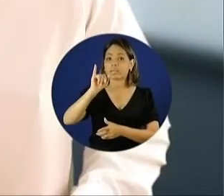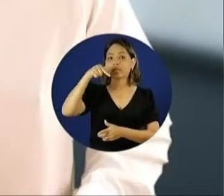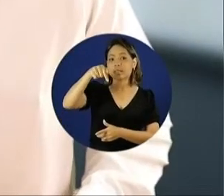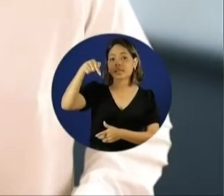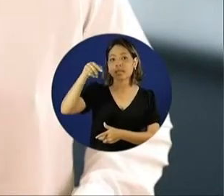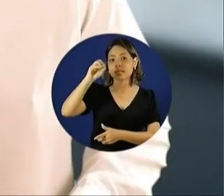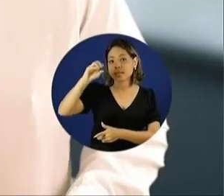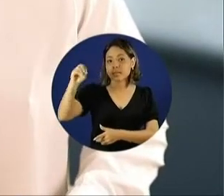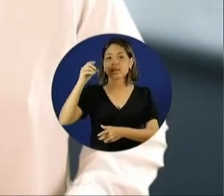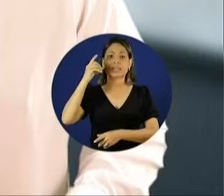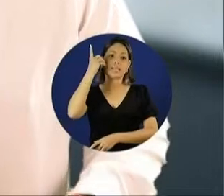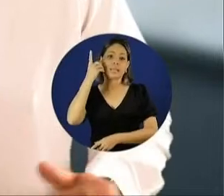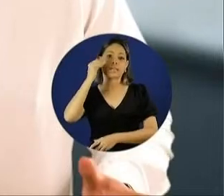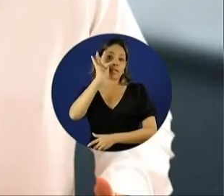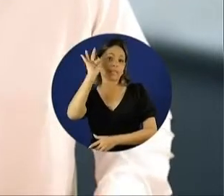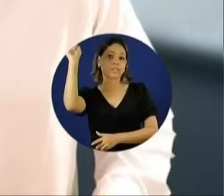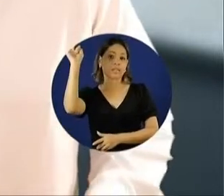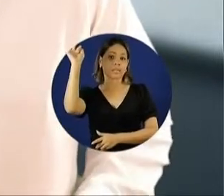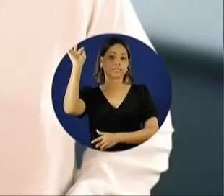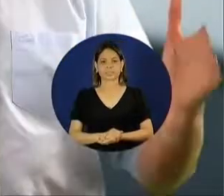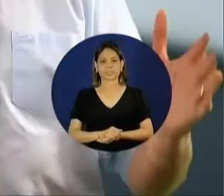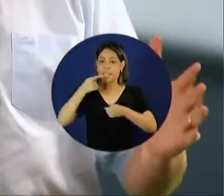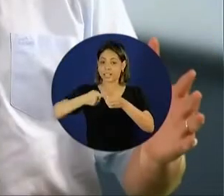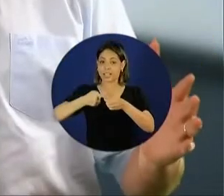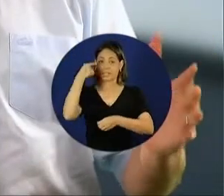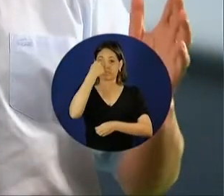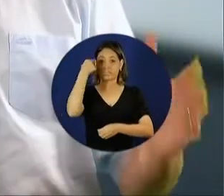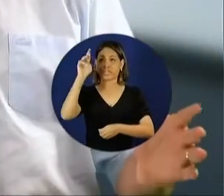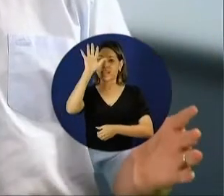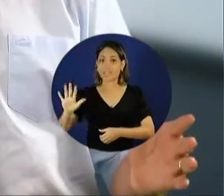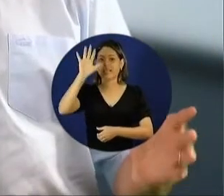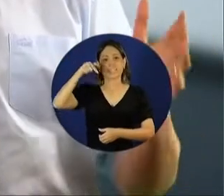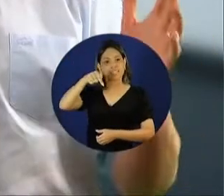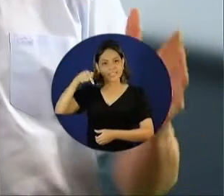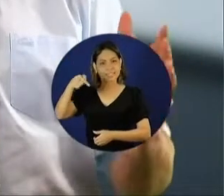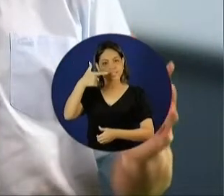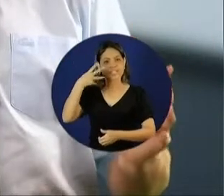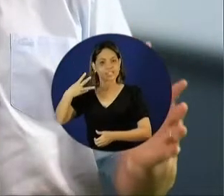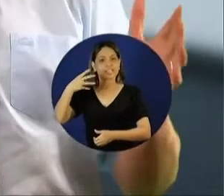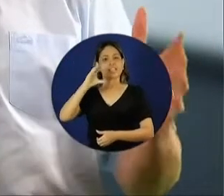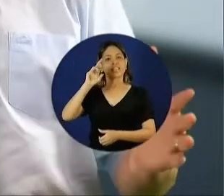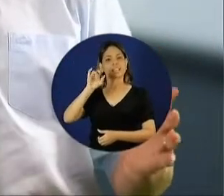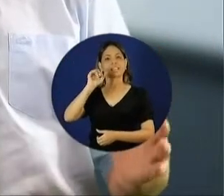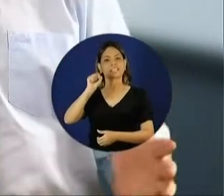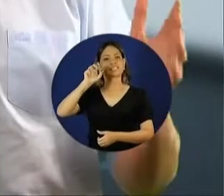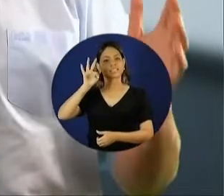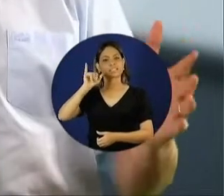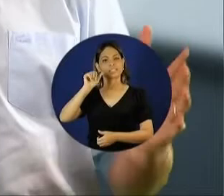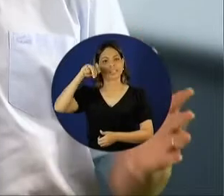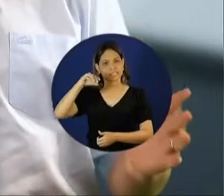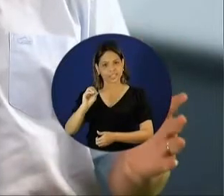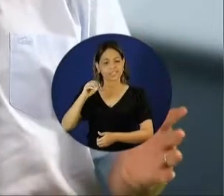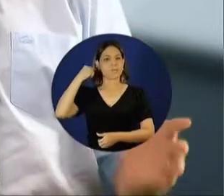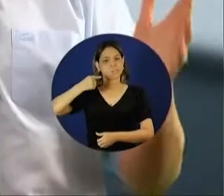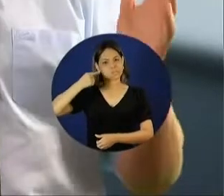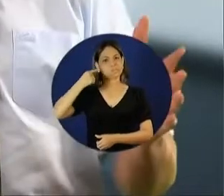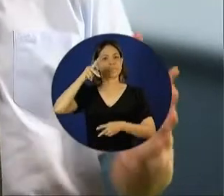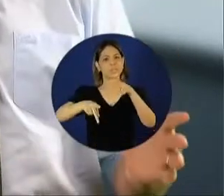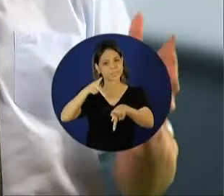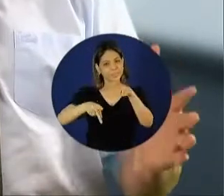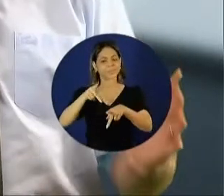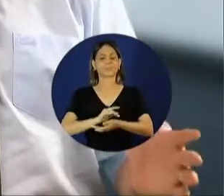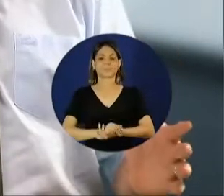Bueno, 7700, deputado federal. Por Birigui e região, 7723, Cristiano Salmeirão,